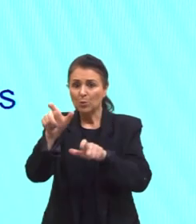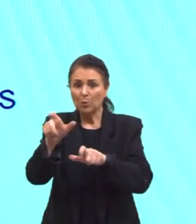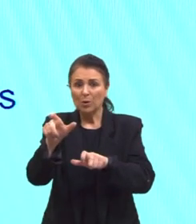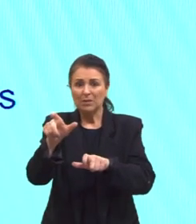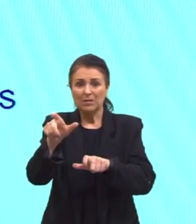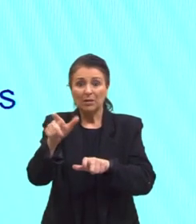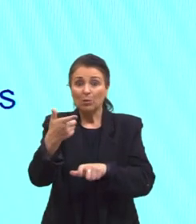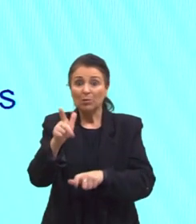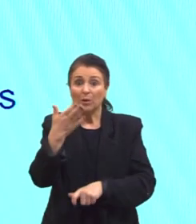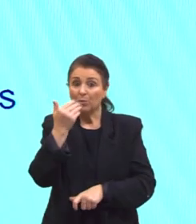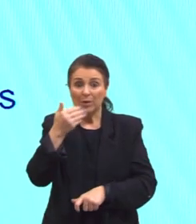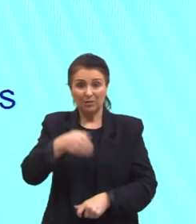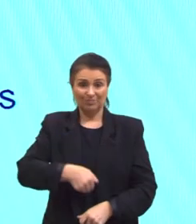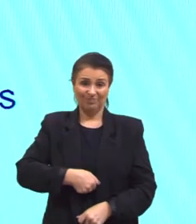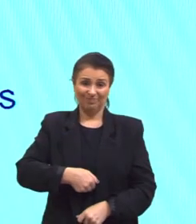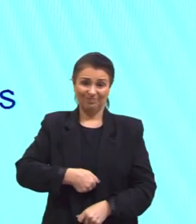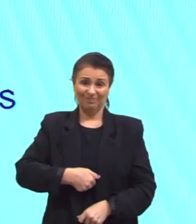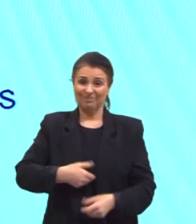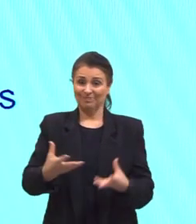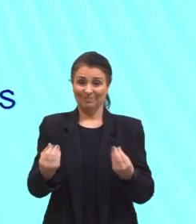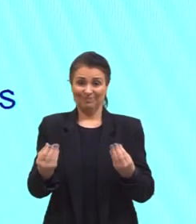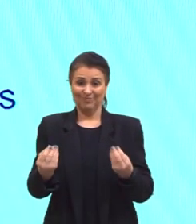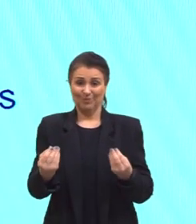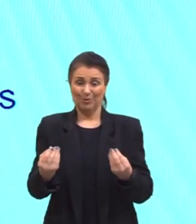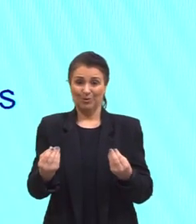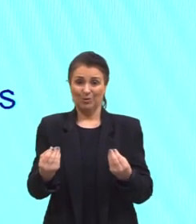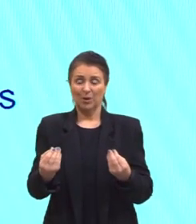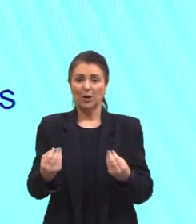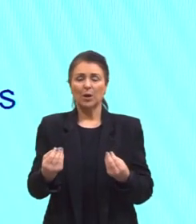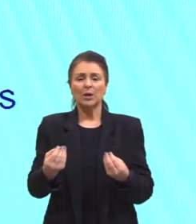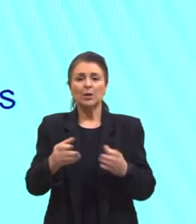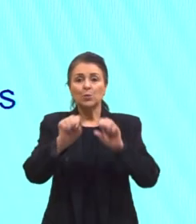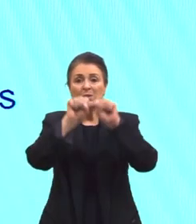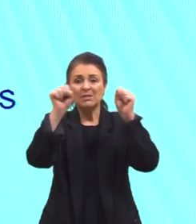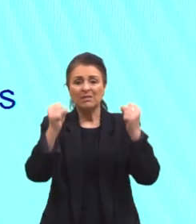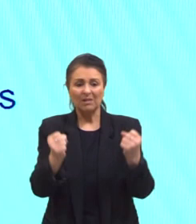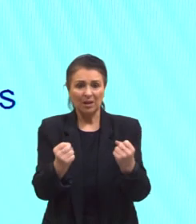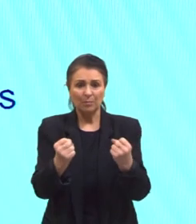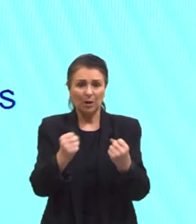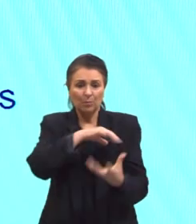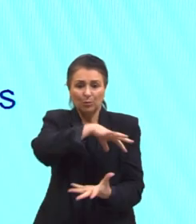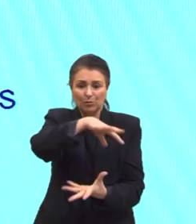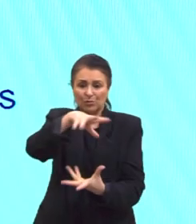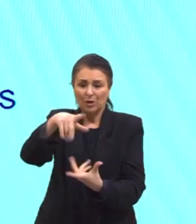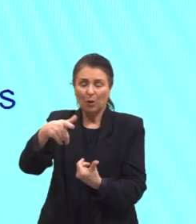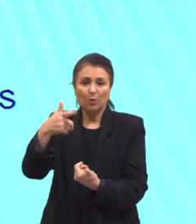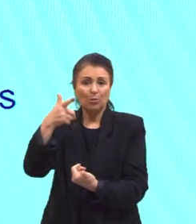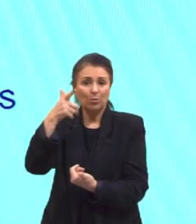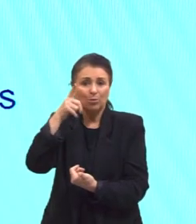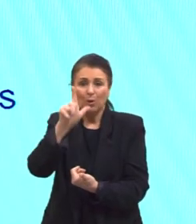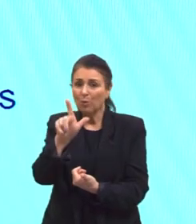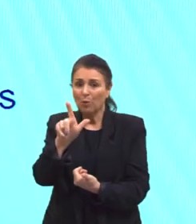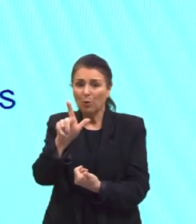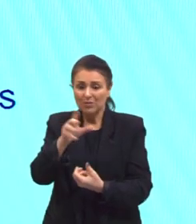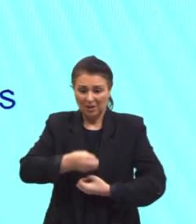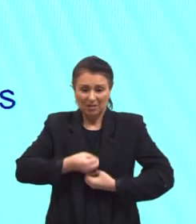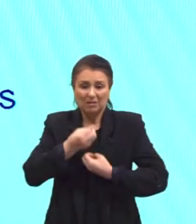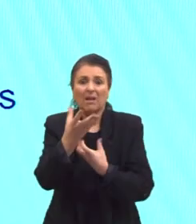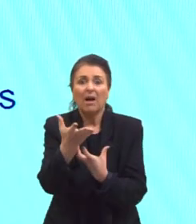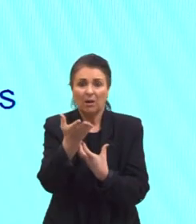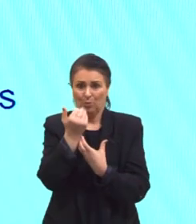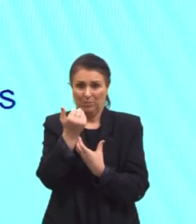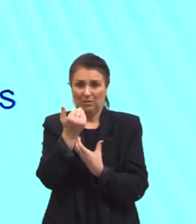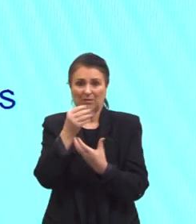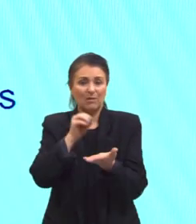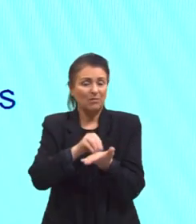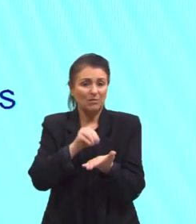fome as pessoas que vão passar necessidade que não vai com o sistema suprir então quê que ele dizia não vai dar não vai ter comida para